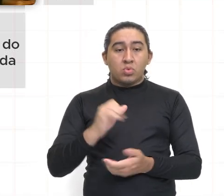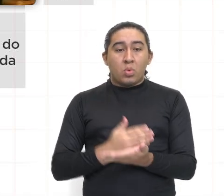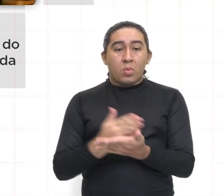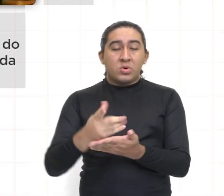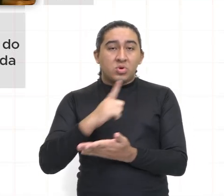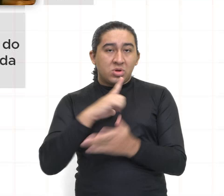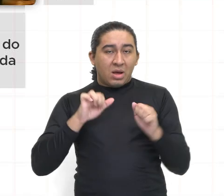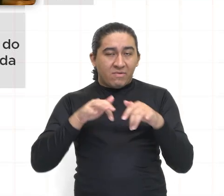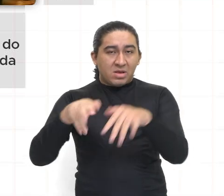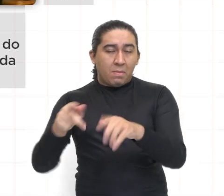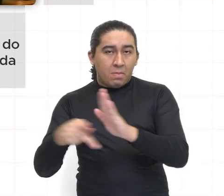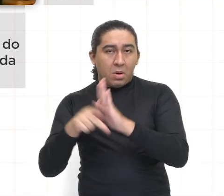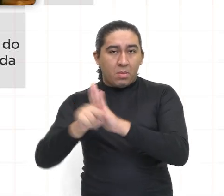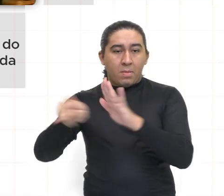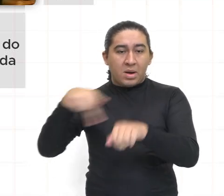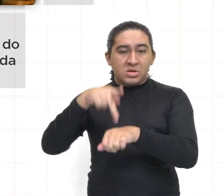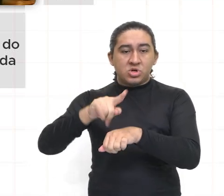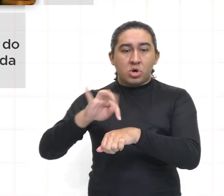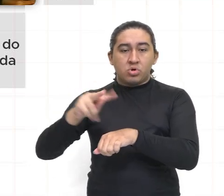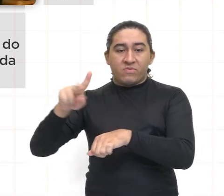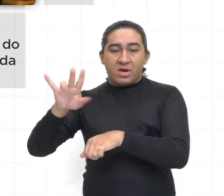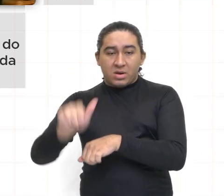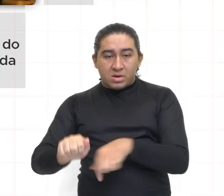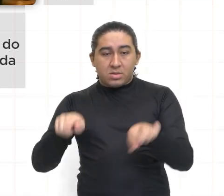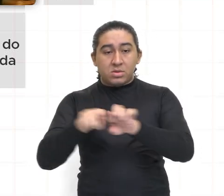da Tchecoslováquia, em